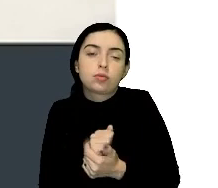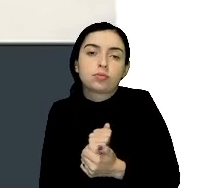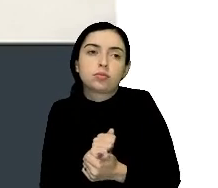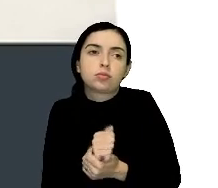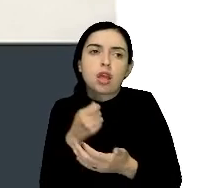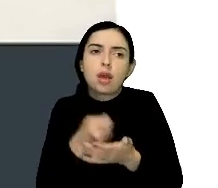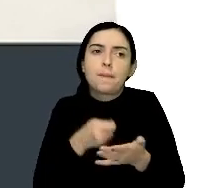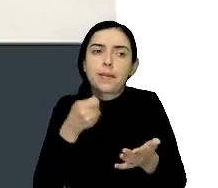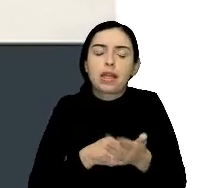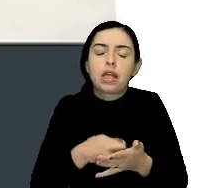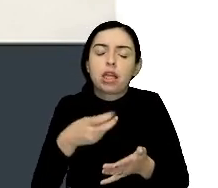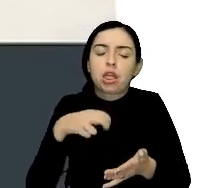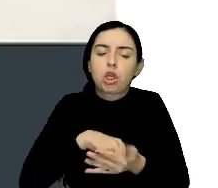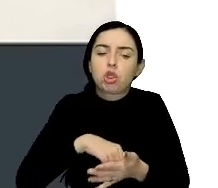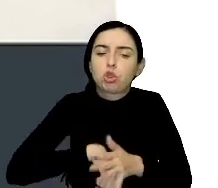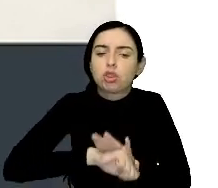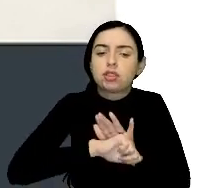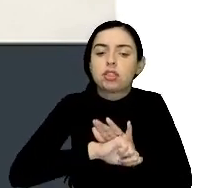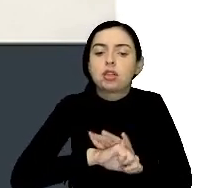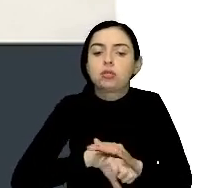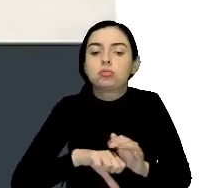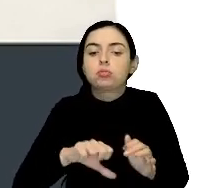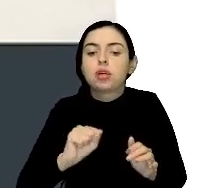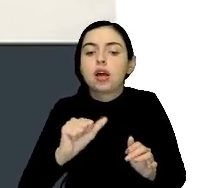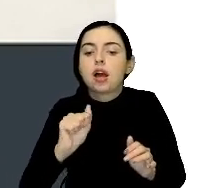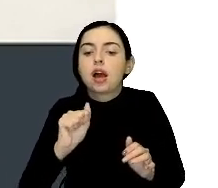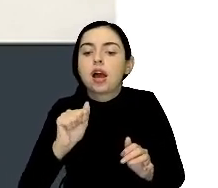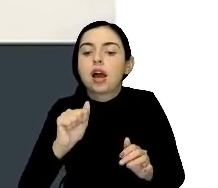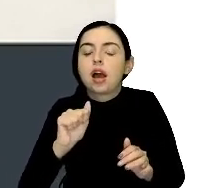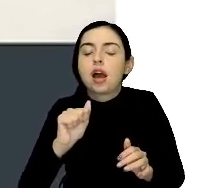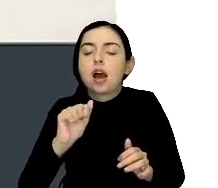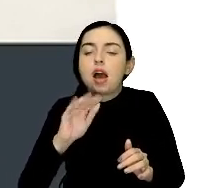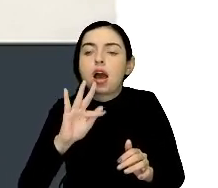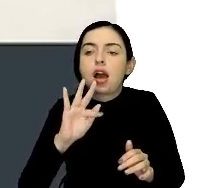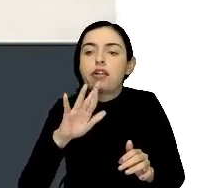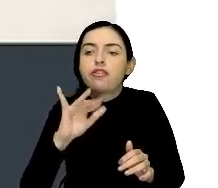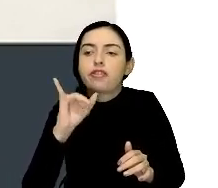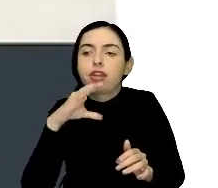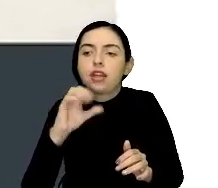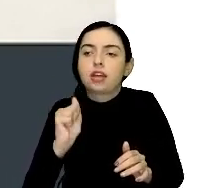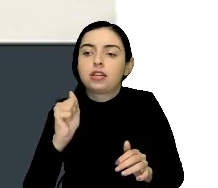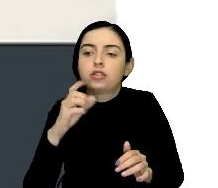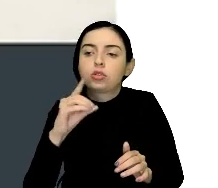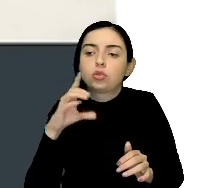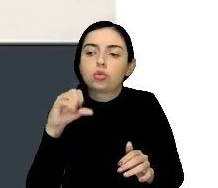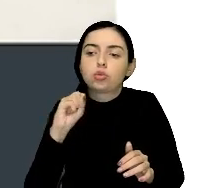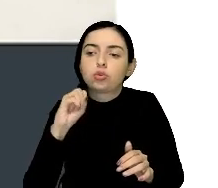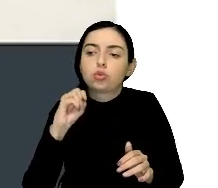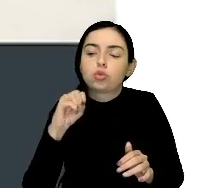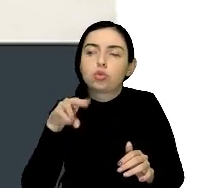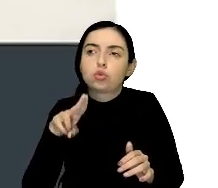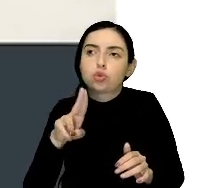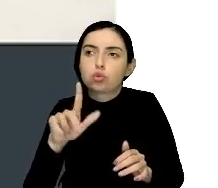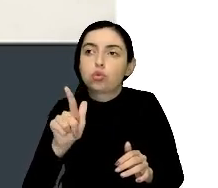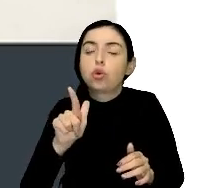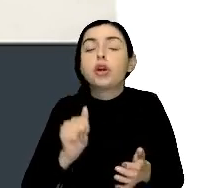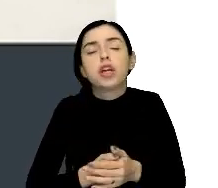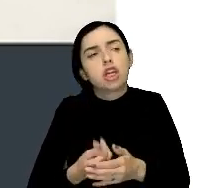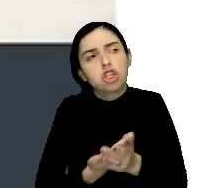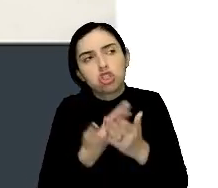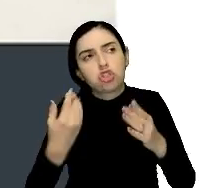por retirar o direito de voto dos negros na África do Sul. Né? Então esse é um debate também para se